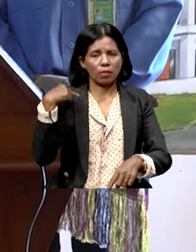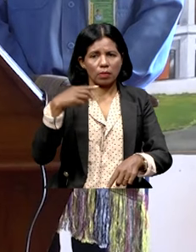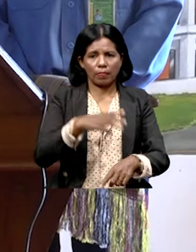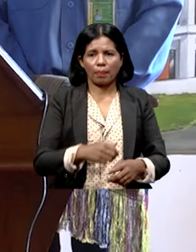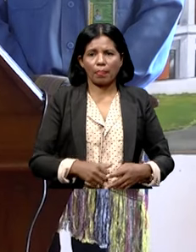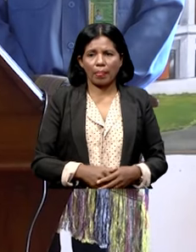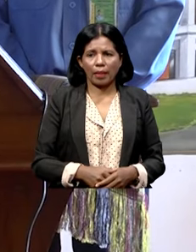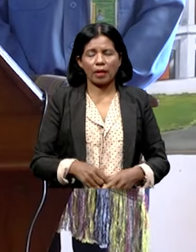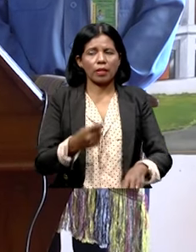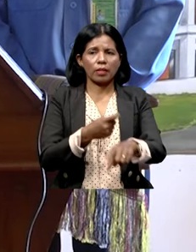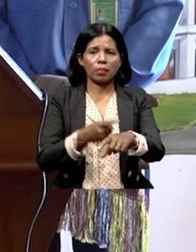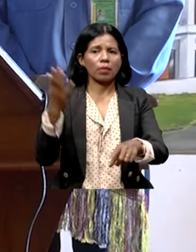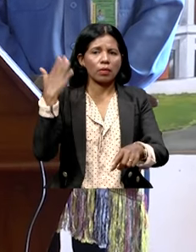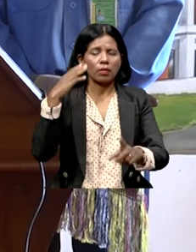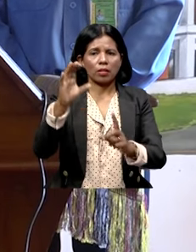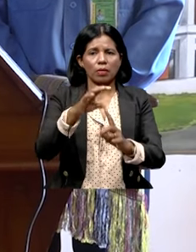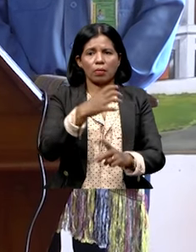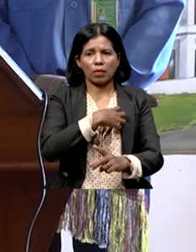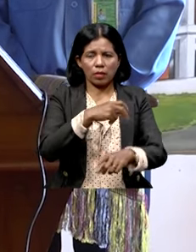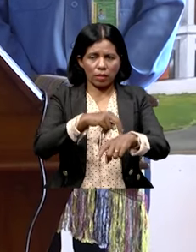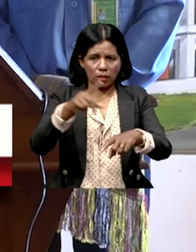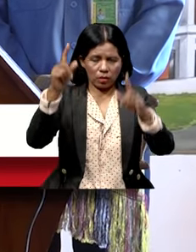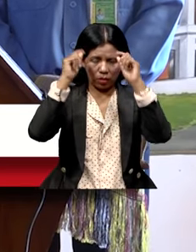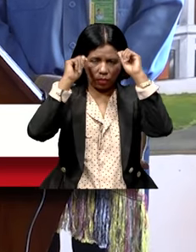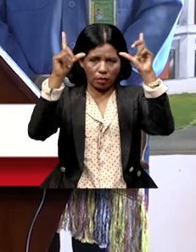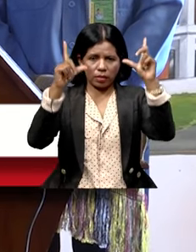E a tempo ir aqui levar comando Polícia Nacional Timor-Leste,